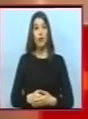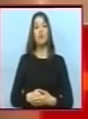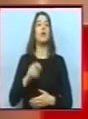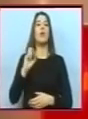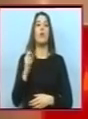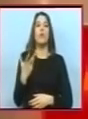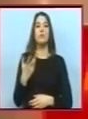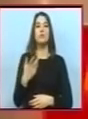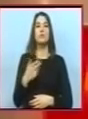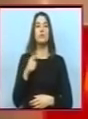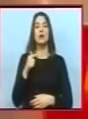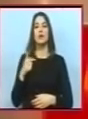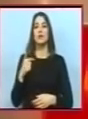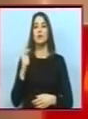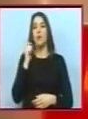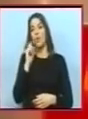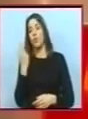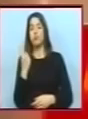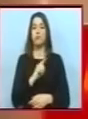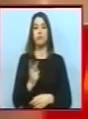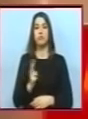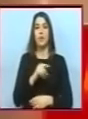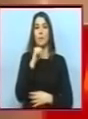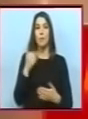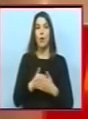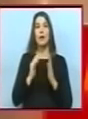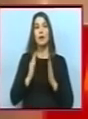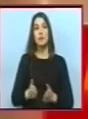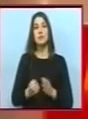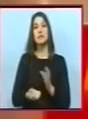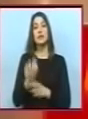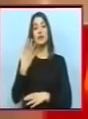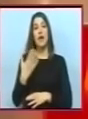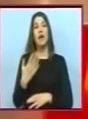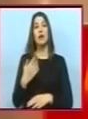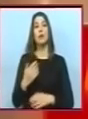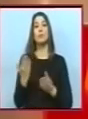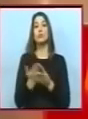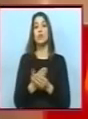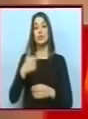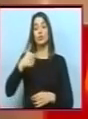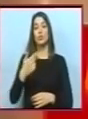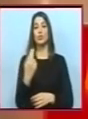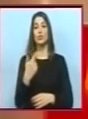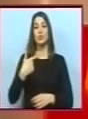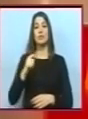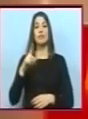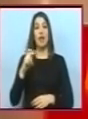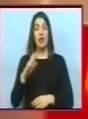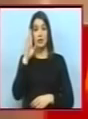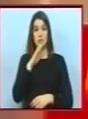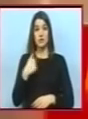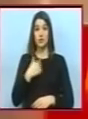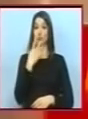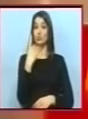o progenitor que existe, é preciso um processo de instituição de tutela. E, portanto, se alguém for sozinho,